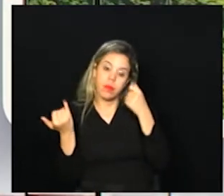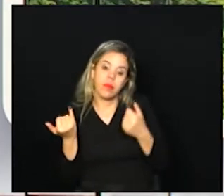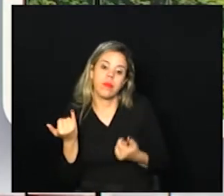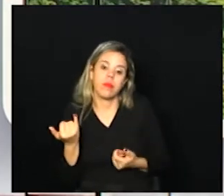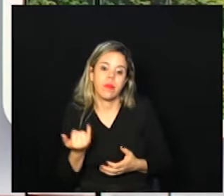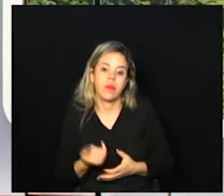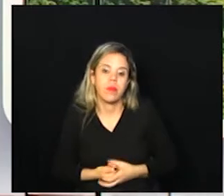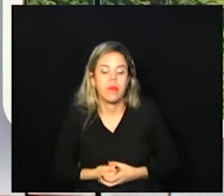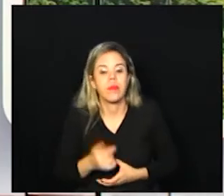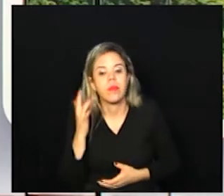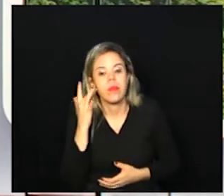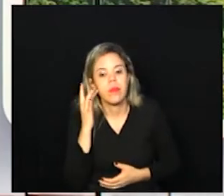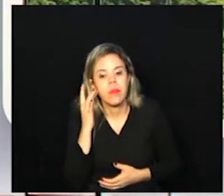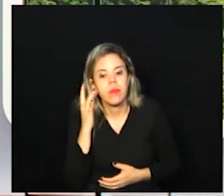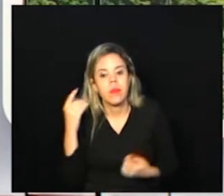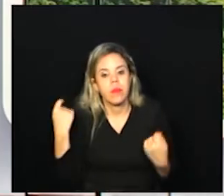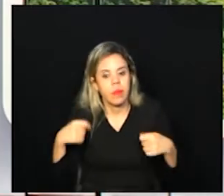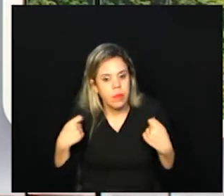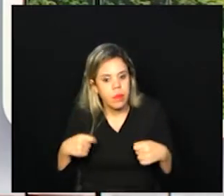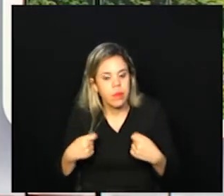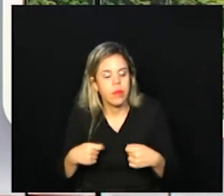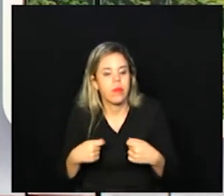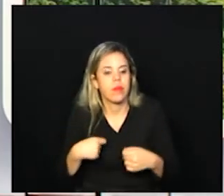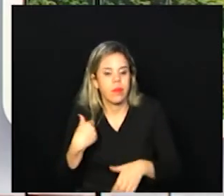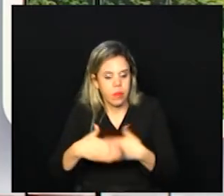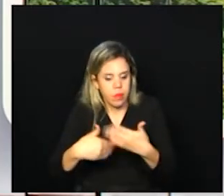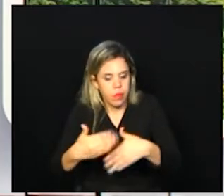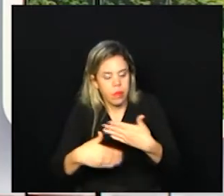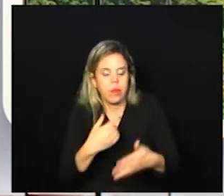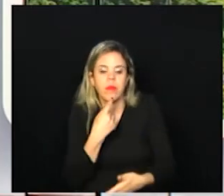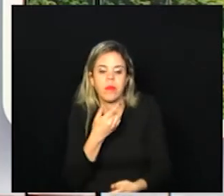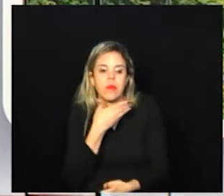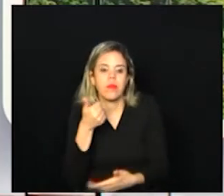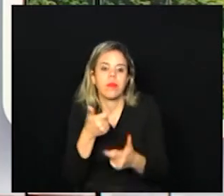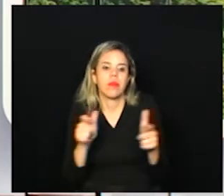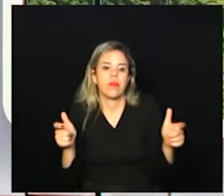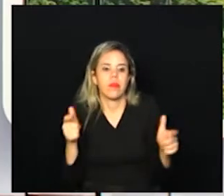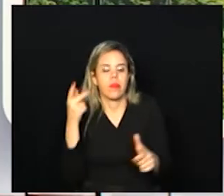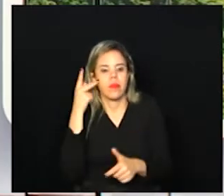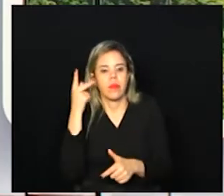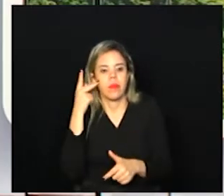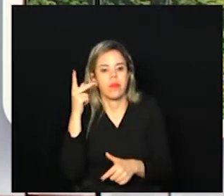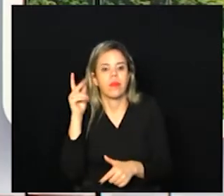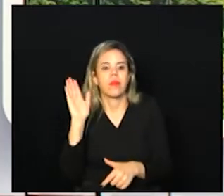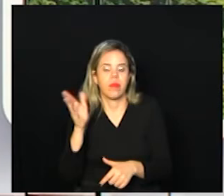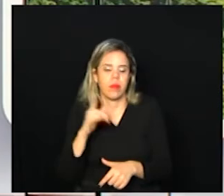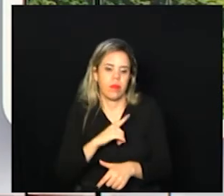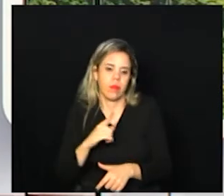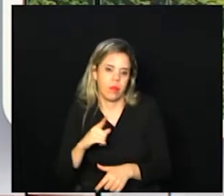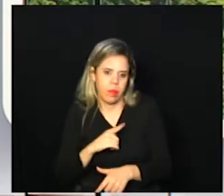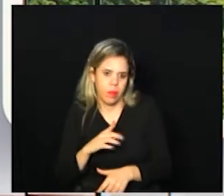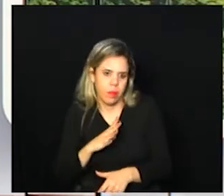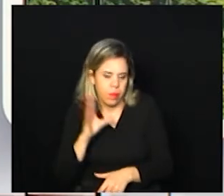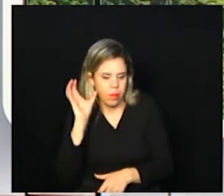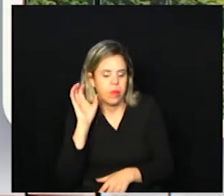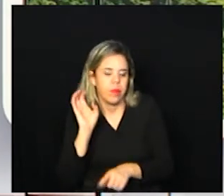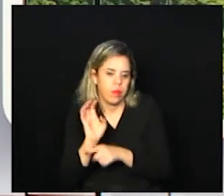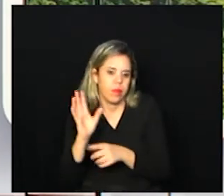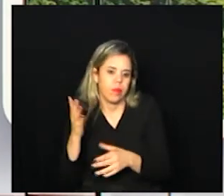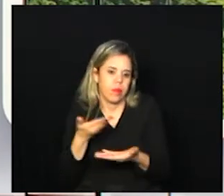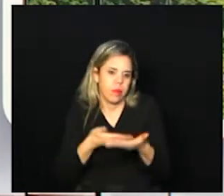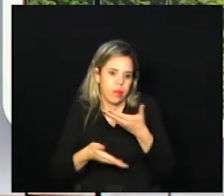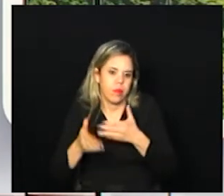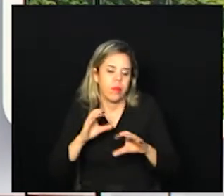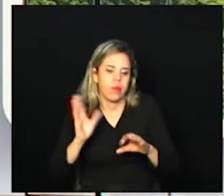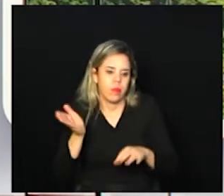assim, eu acho que a gente precisa dar passos em Campinas. São Paulo, capital, já tem um processo muito mais